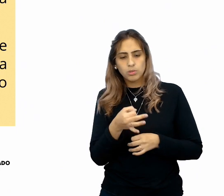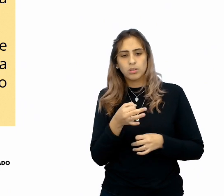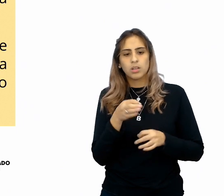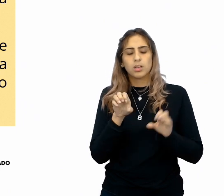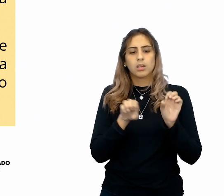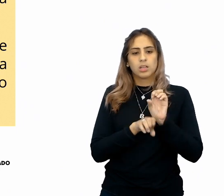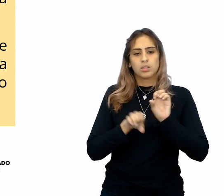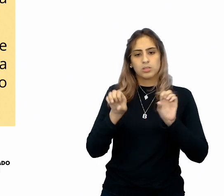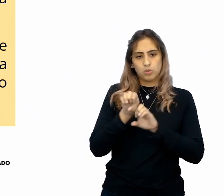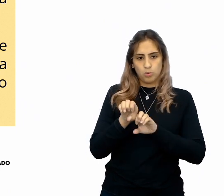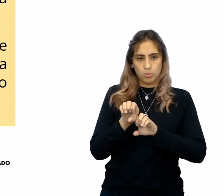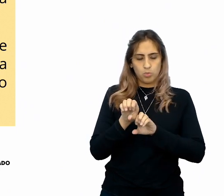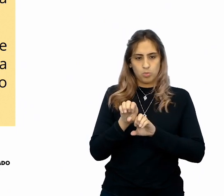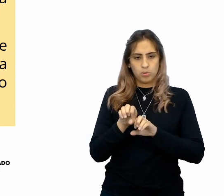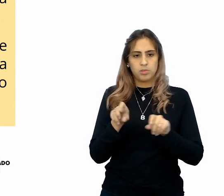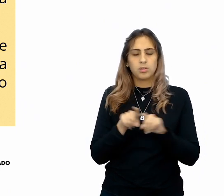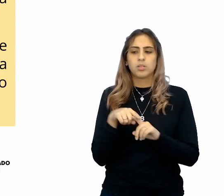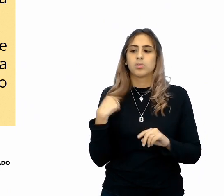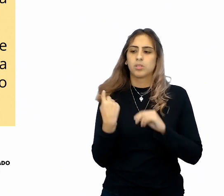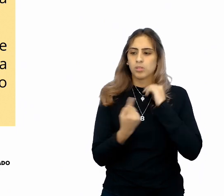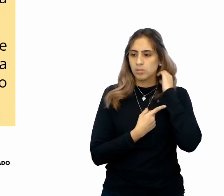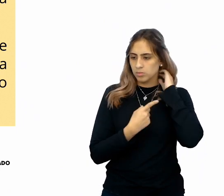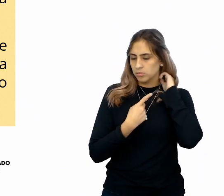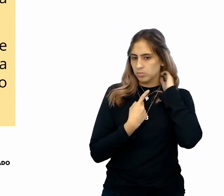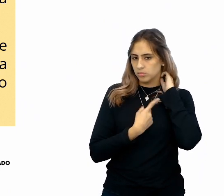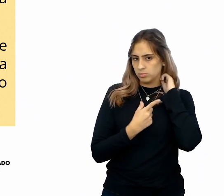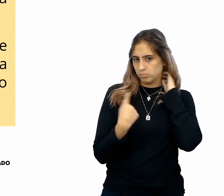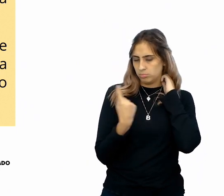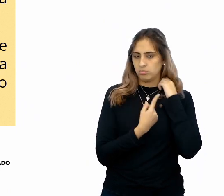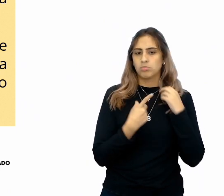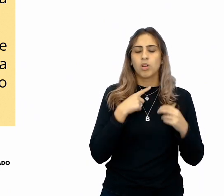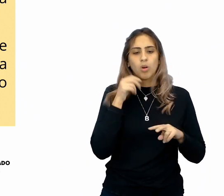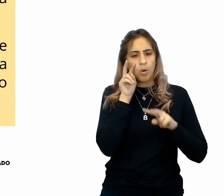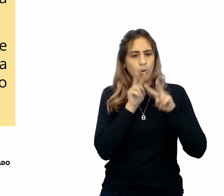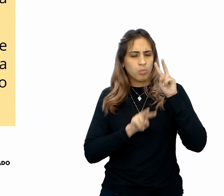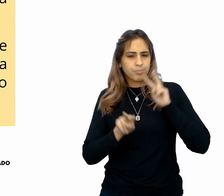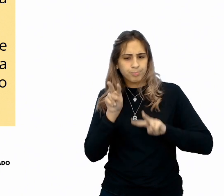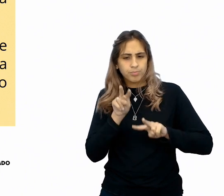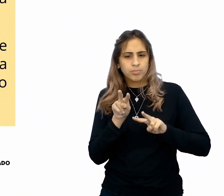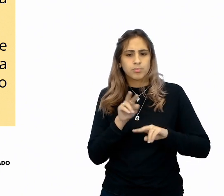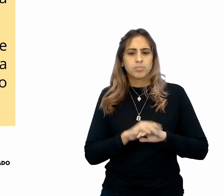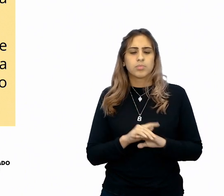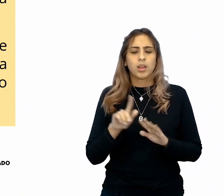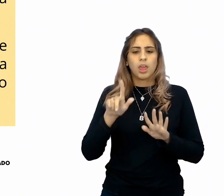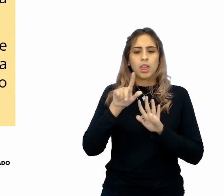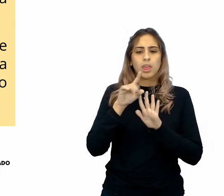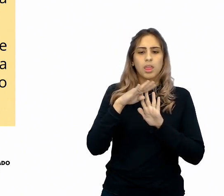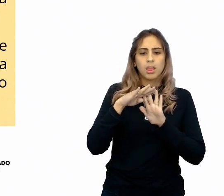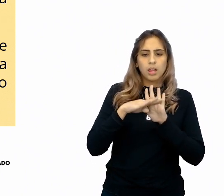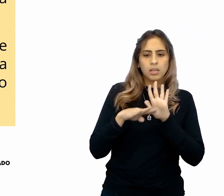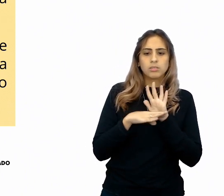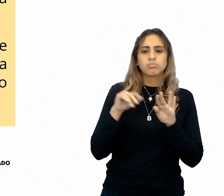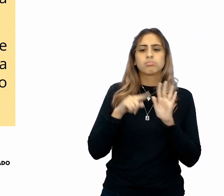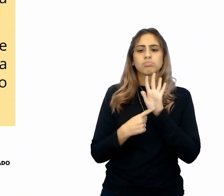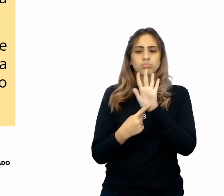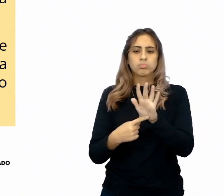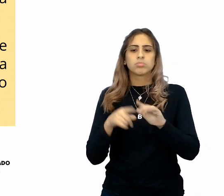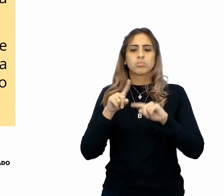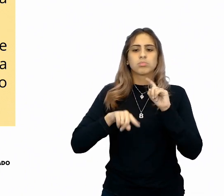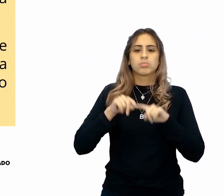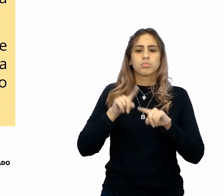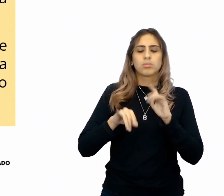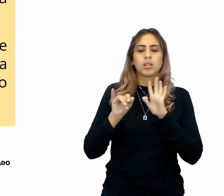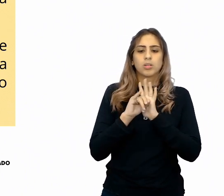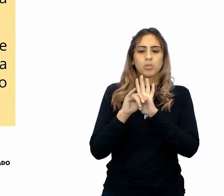estrutura composicional, e aí nós temos aí observando listas, apresentação de materiais, de